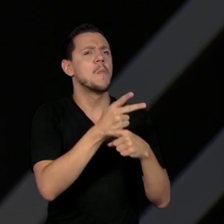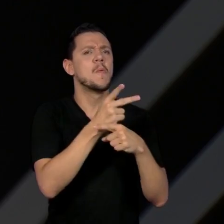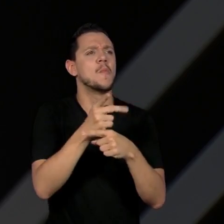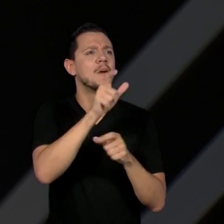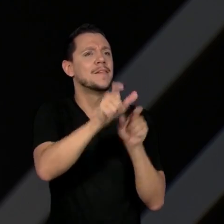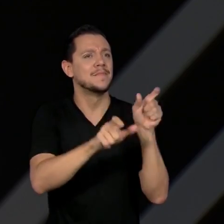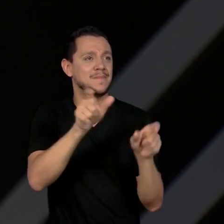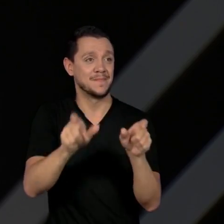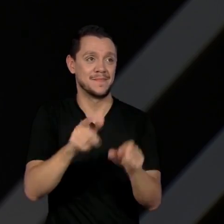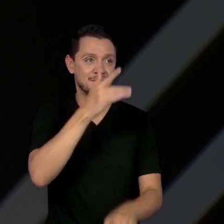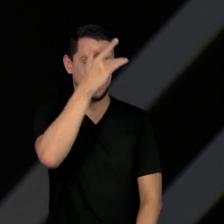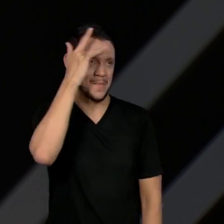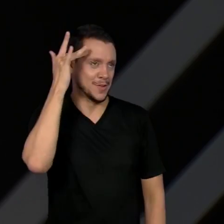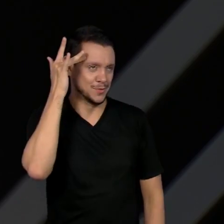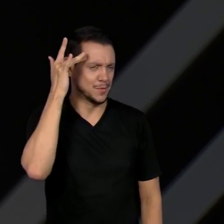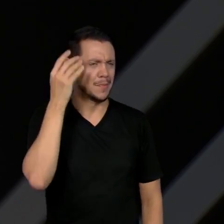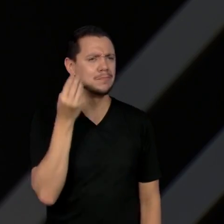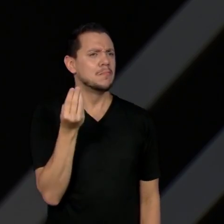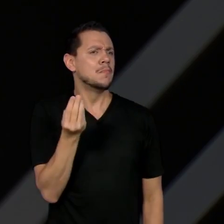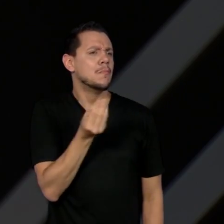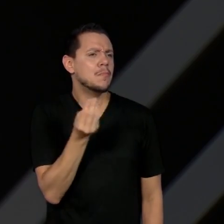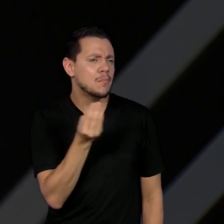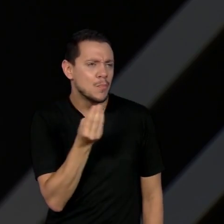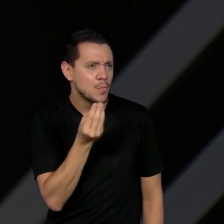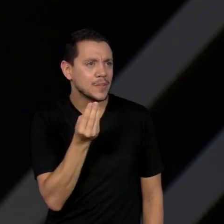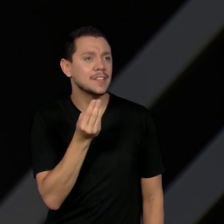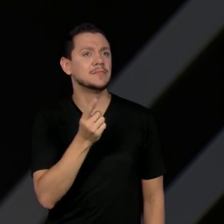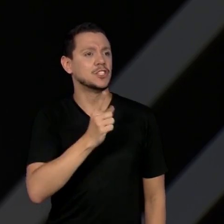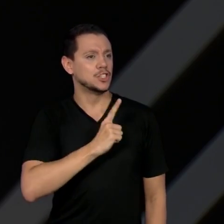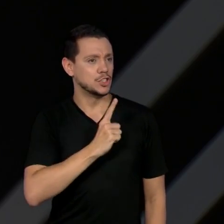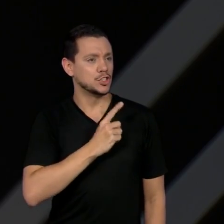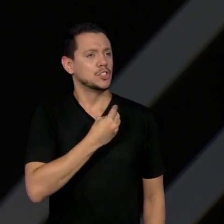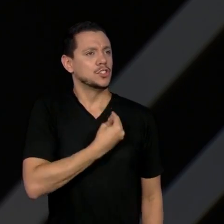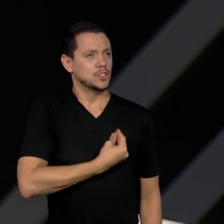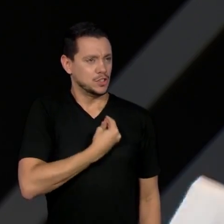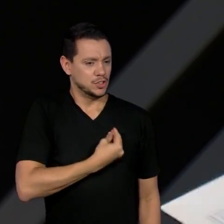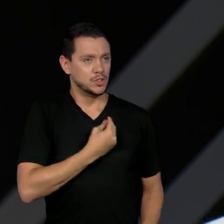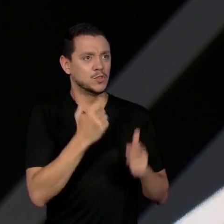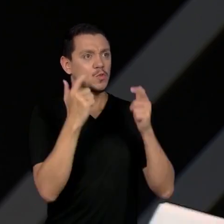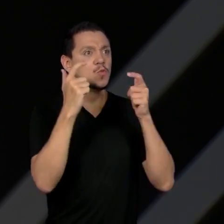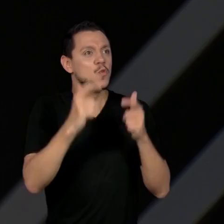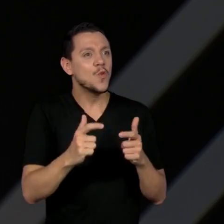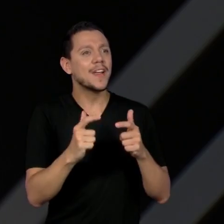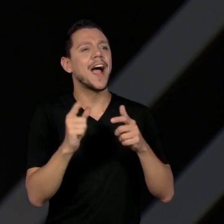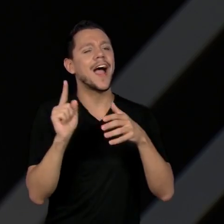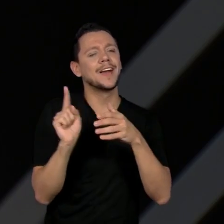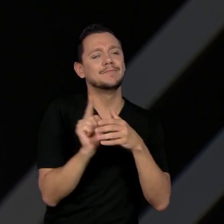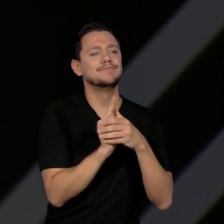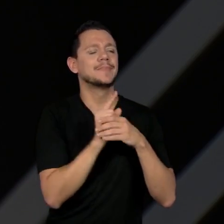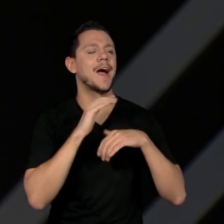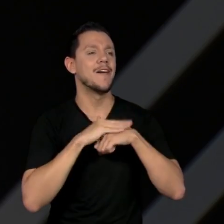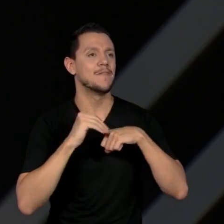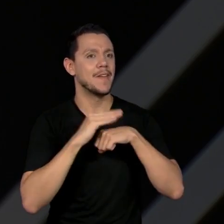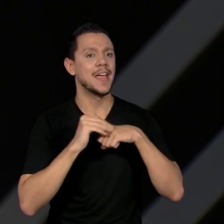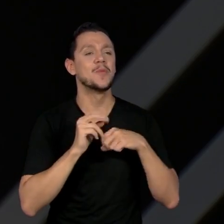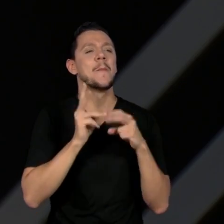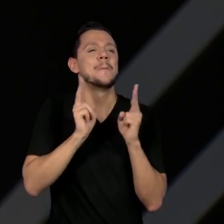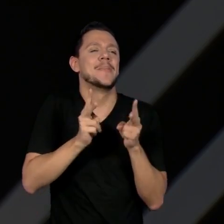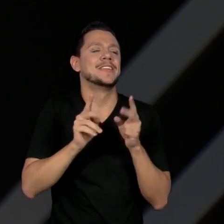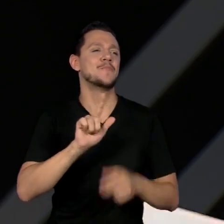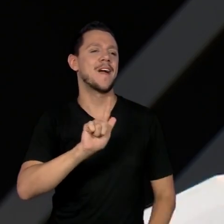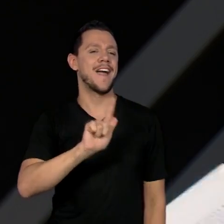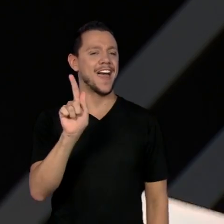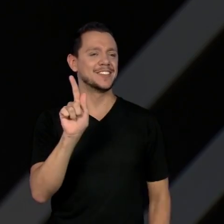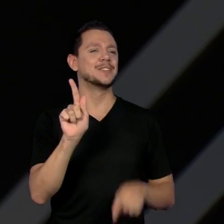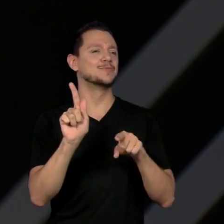pessoas, porque se existe um lugar que tem afeto, é o Grajaú. As